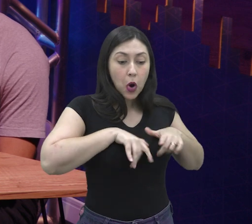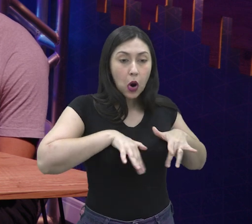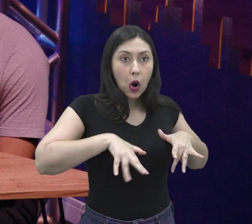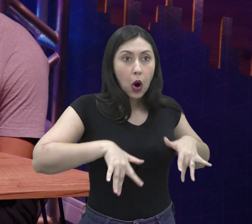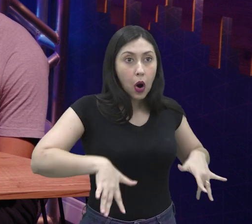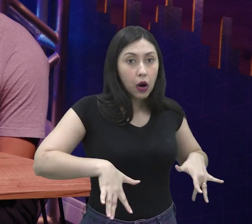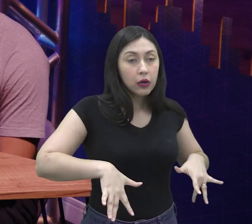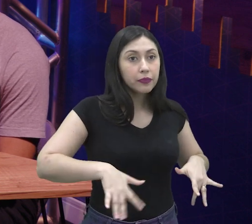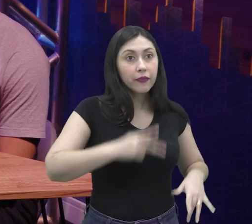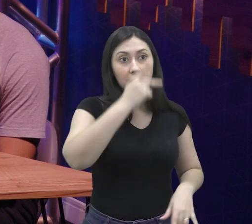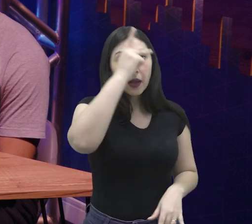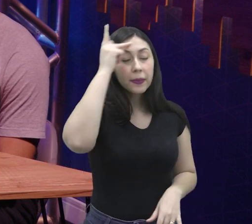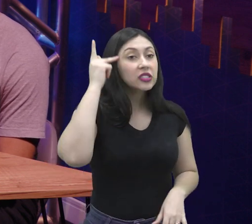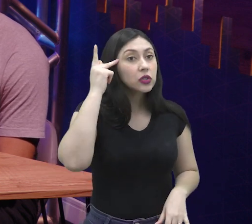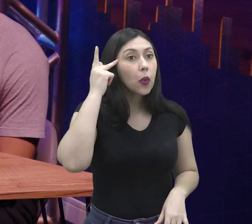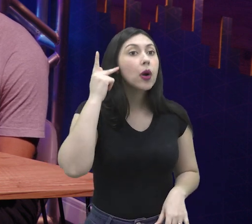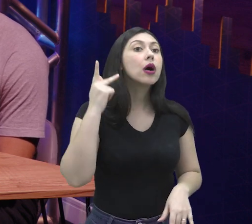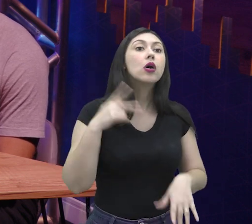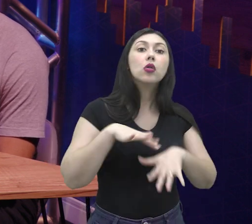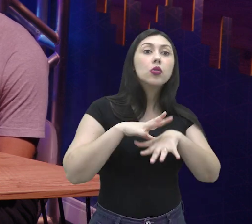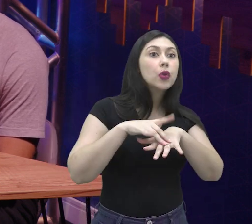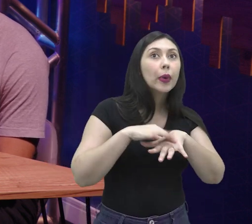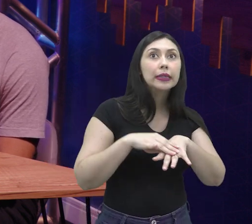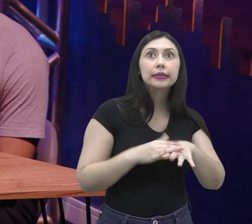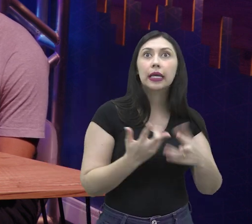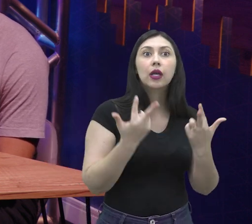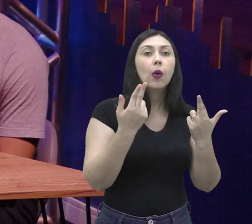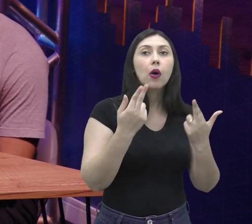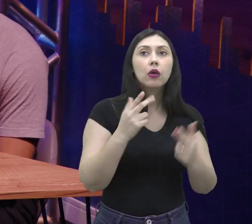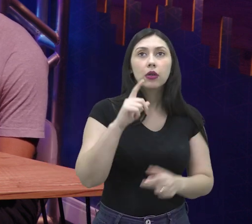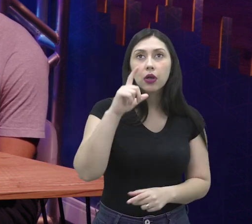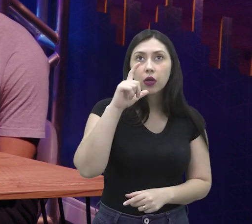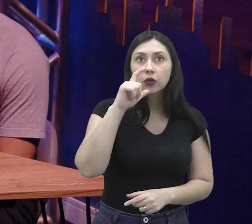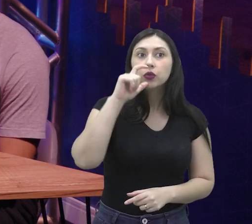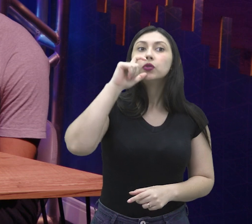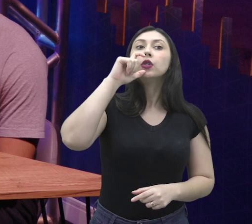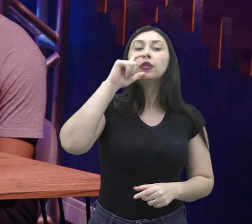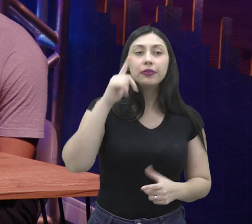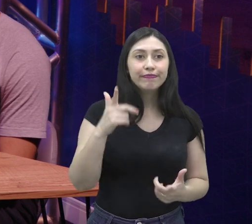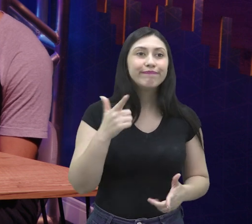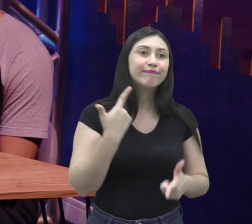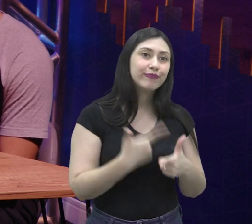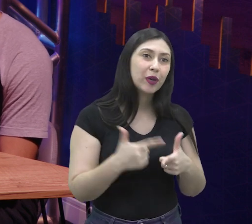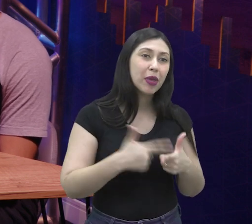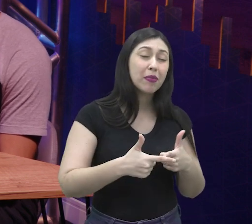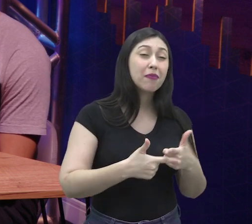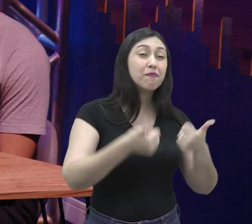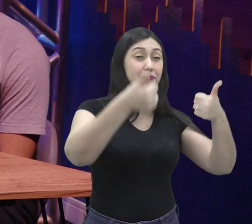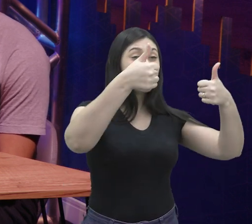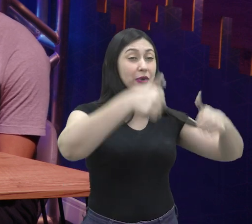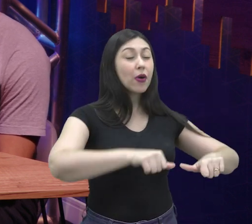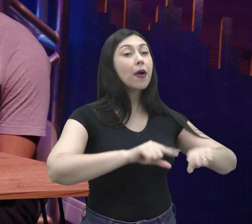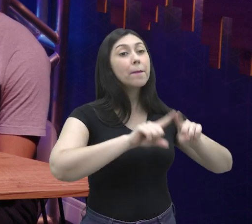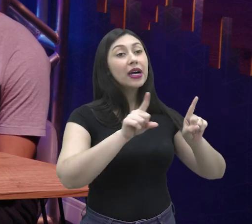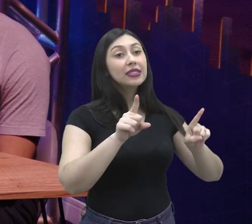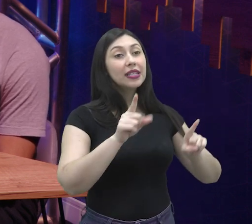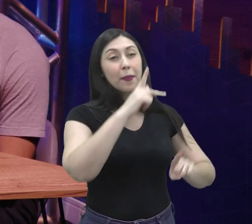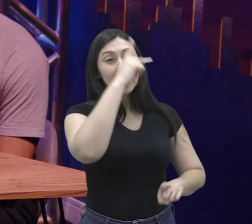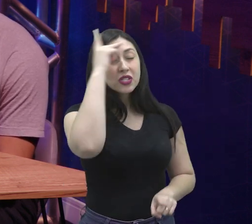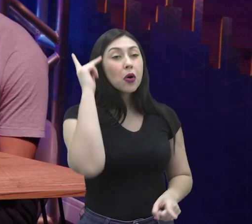tem problema, né, pessoas com doenças crônicas como asma, né, vão ter problemas nesse período, mas até assim, quem tem